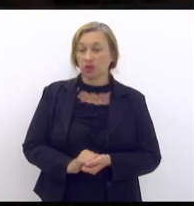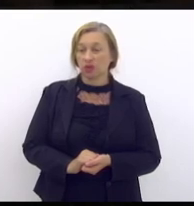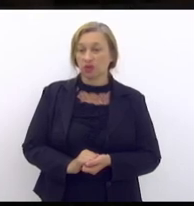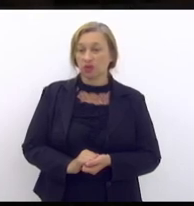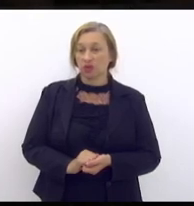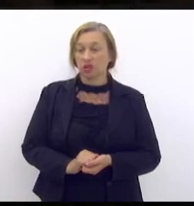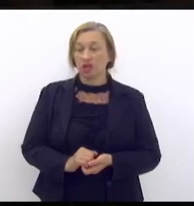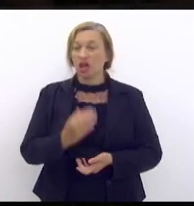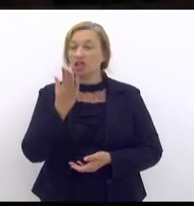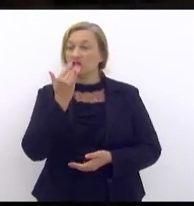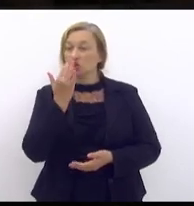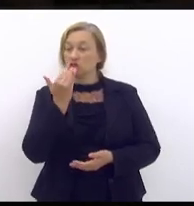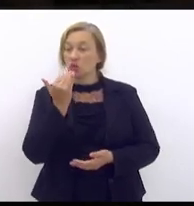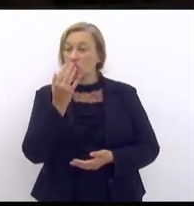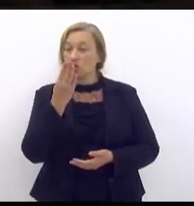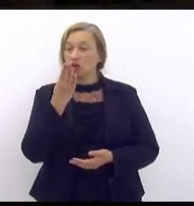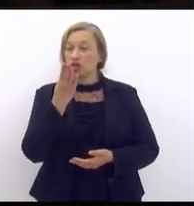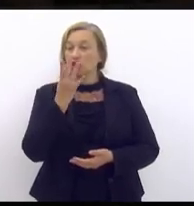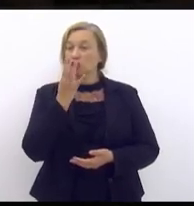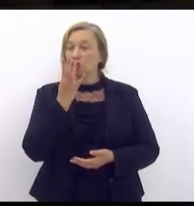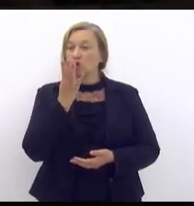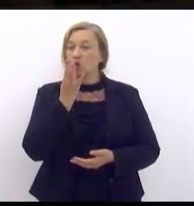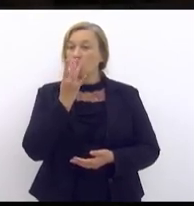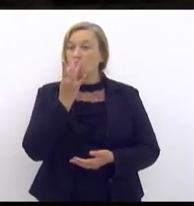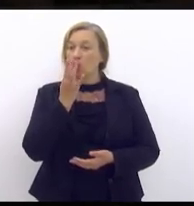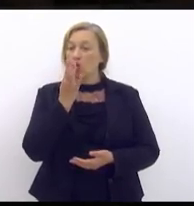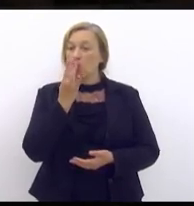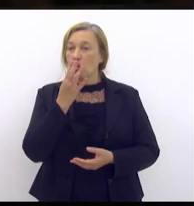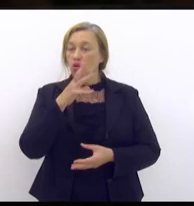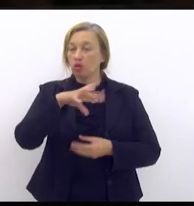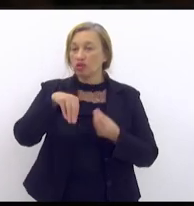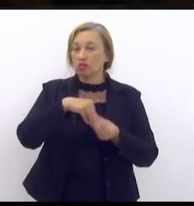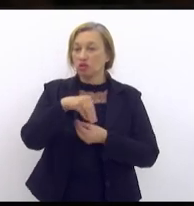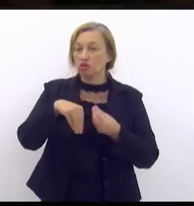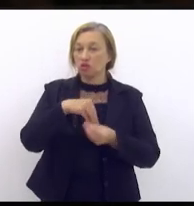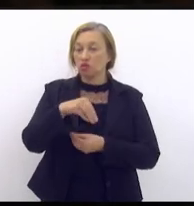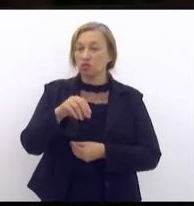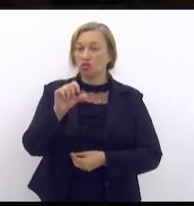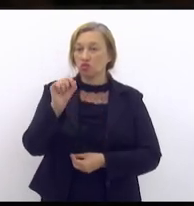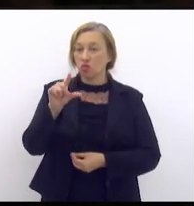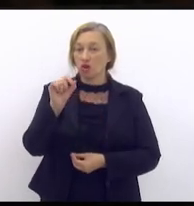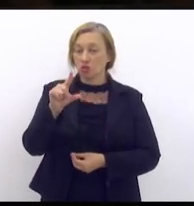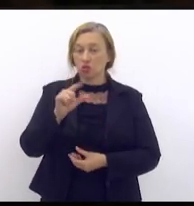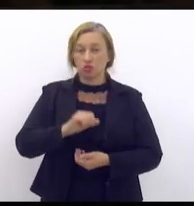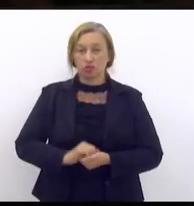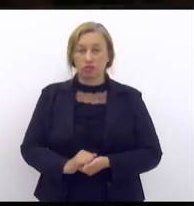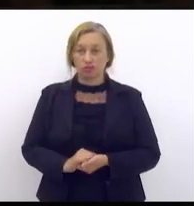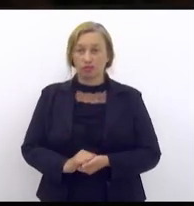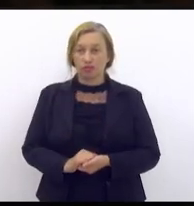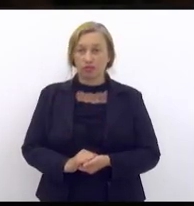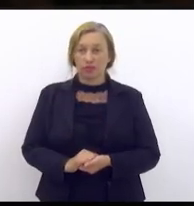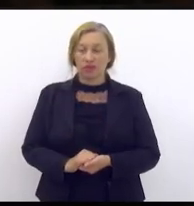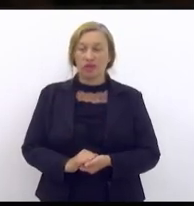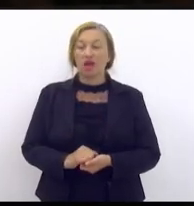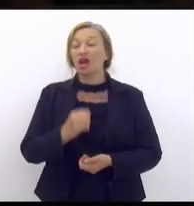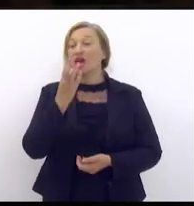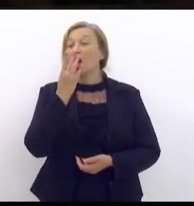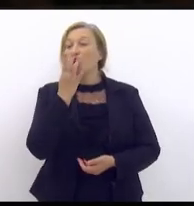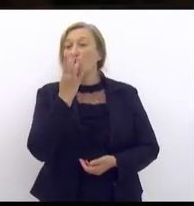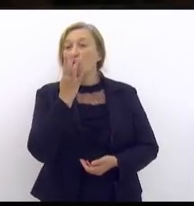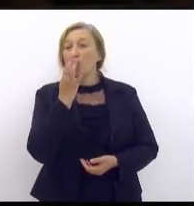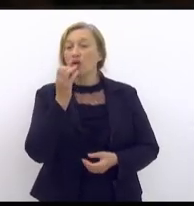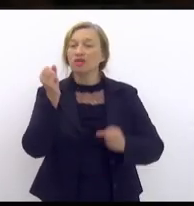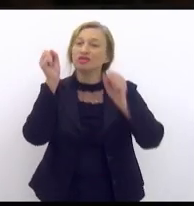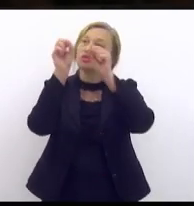das cores, quando eles se fundem, eles geram o azul, que é a cor do nosso